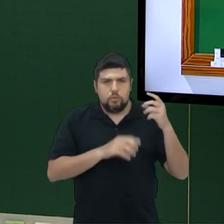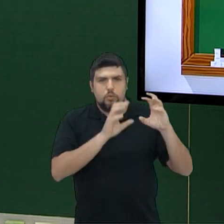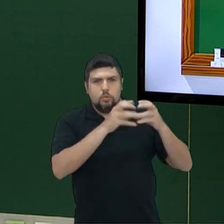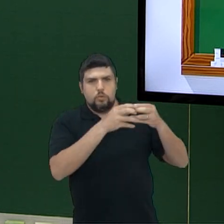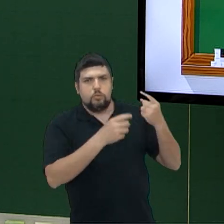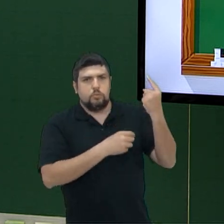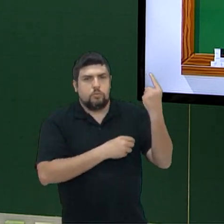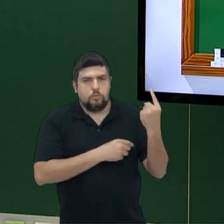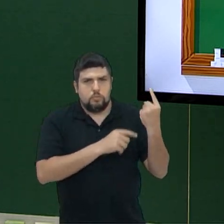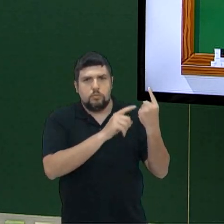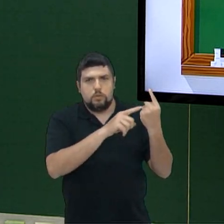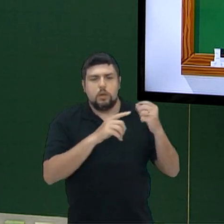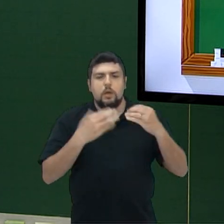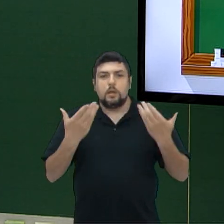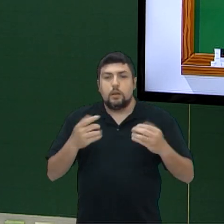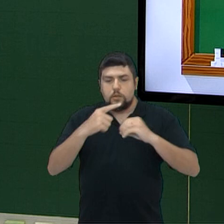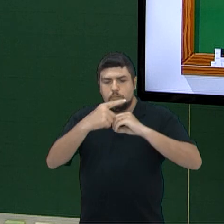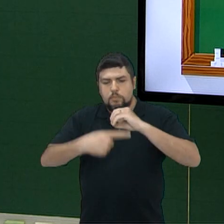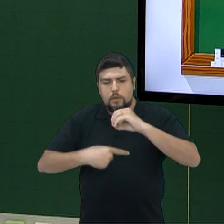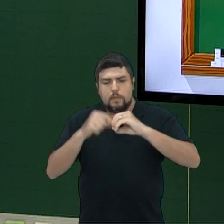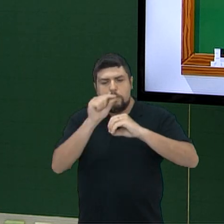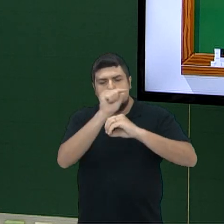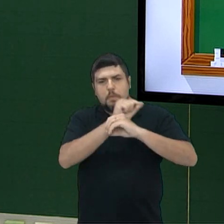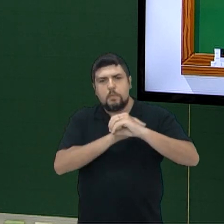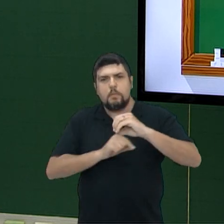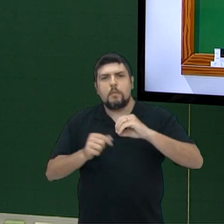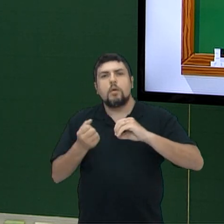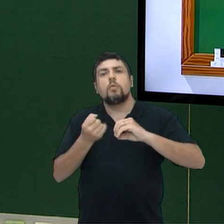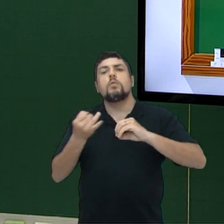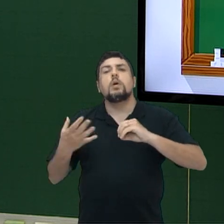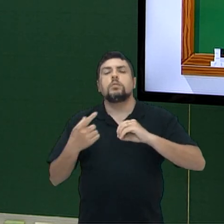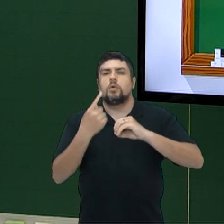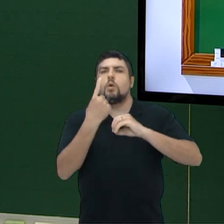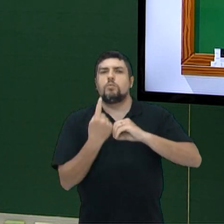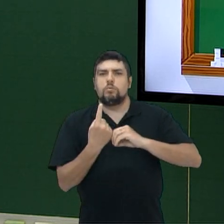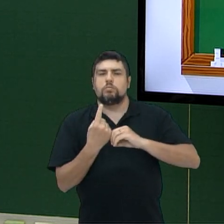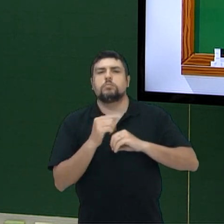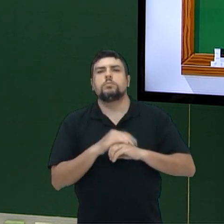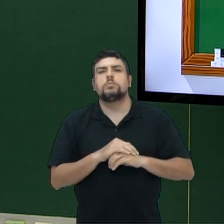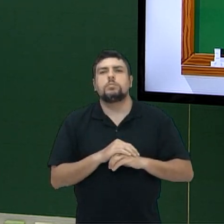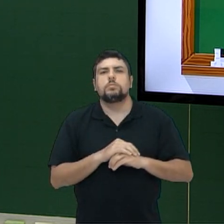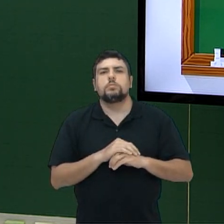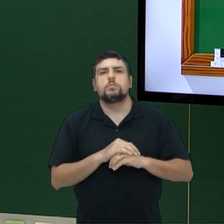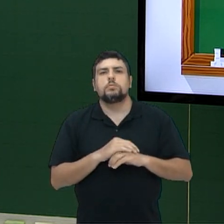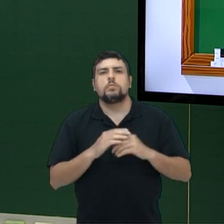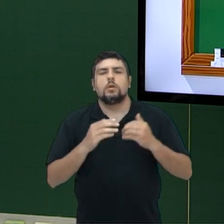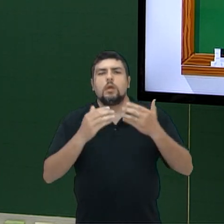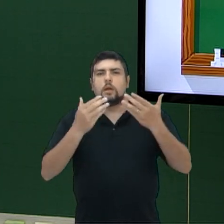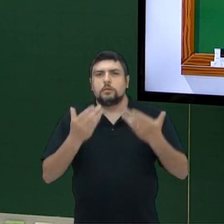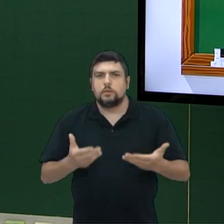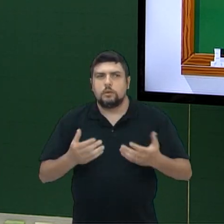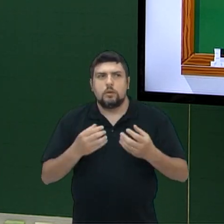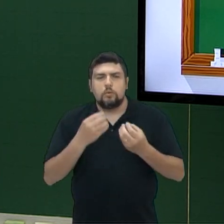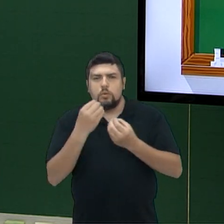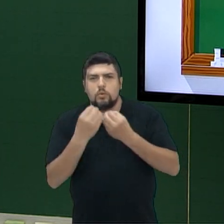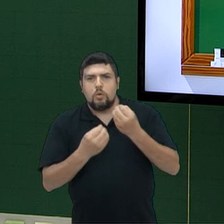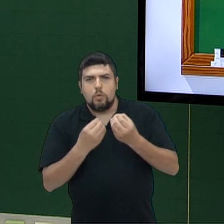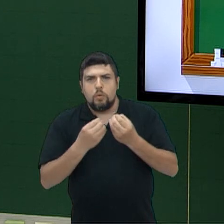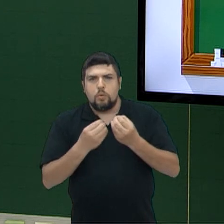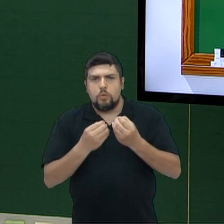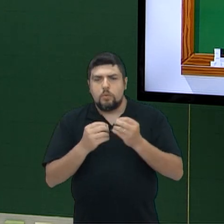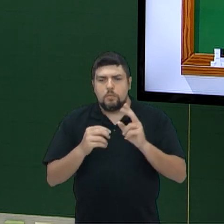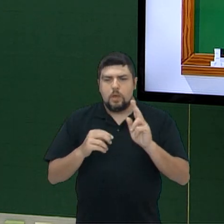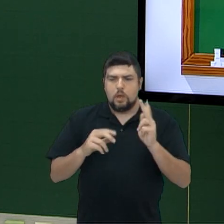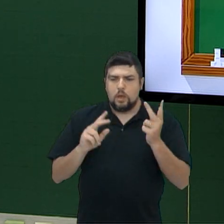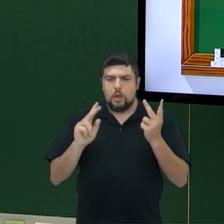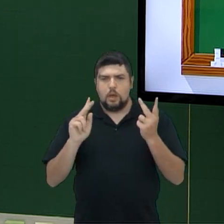valência, certo? Como a molécula é formada por dois átomos, eu represento, então, esses